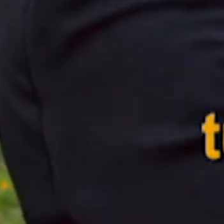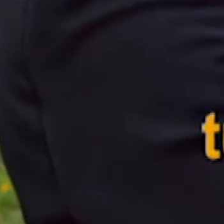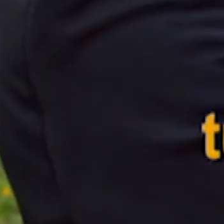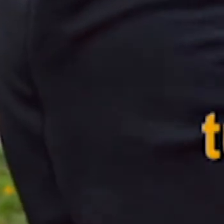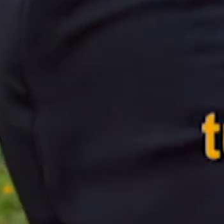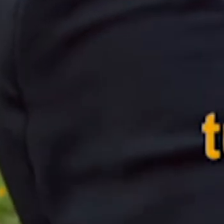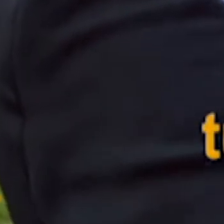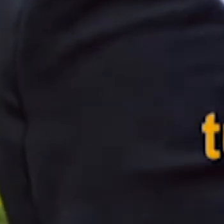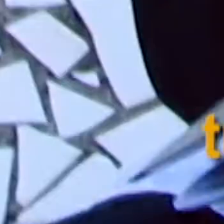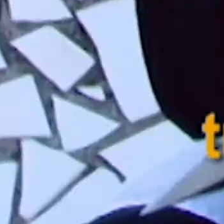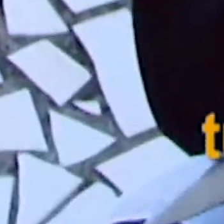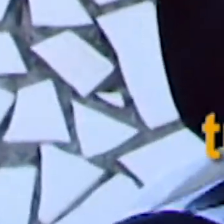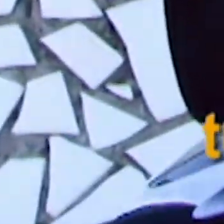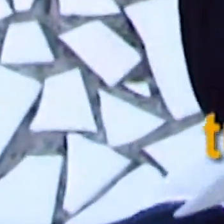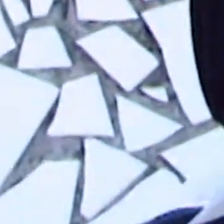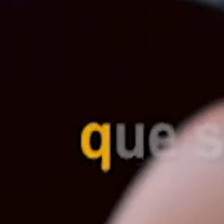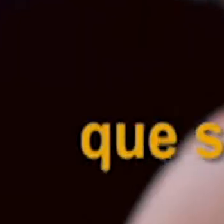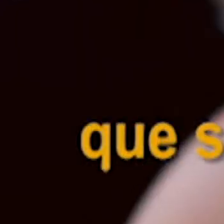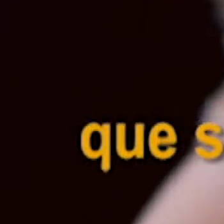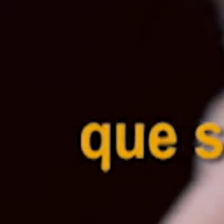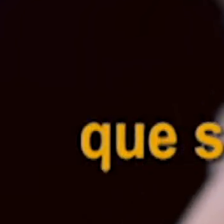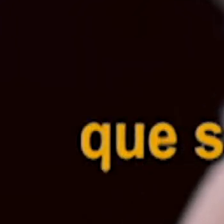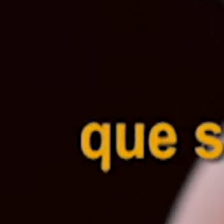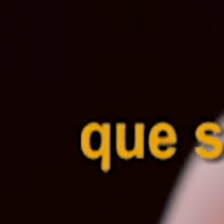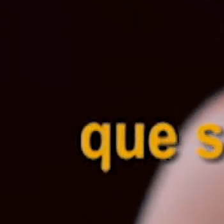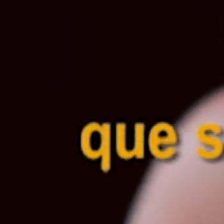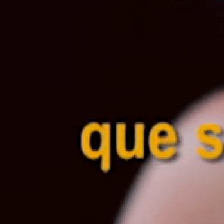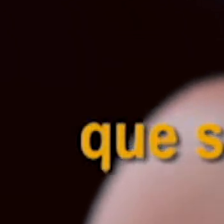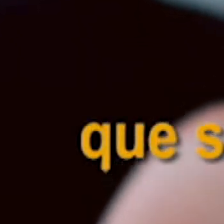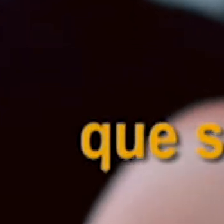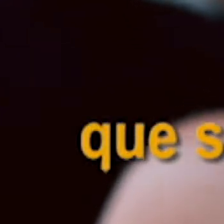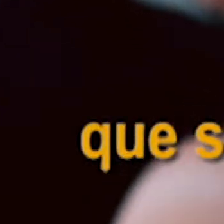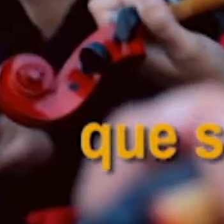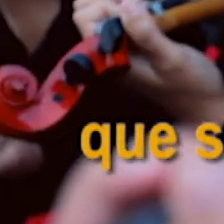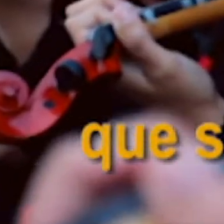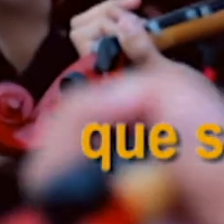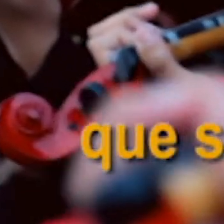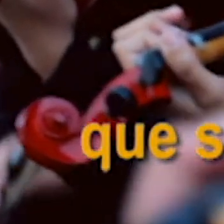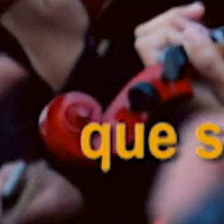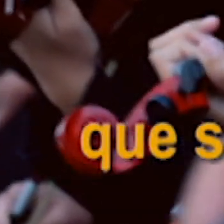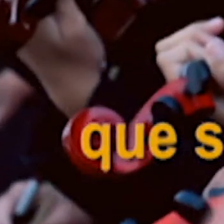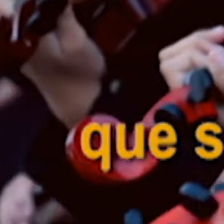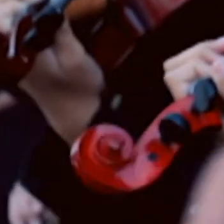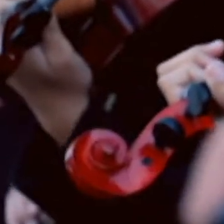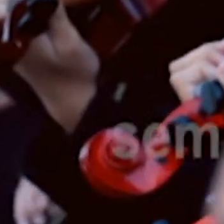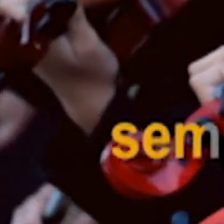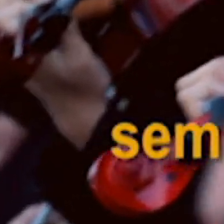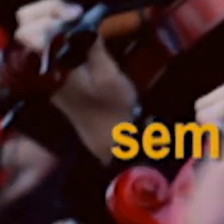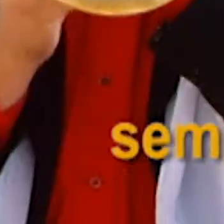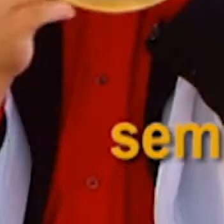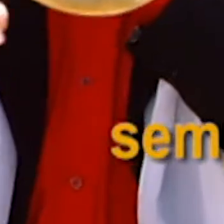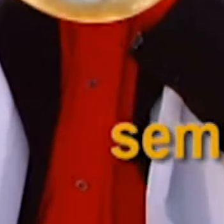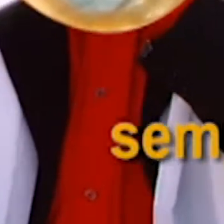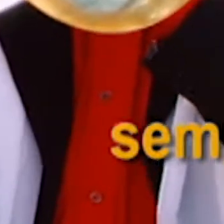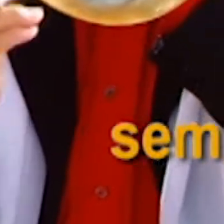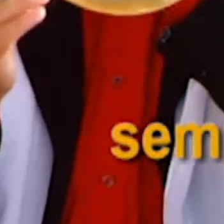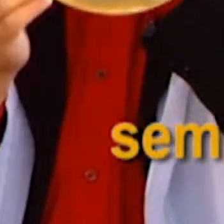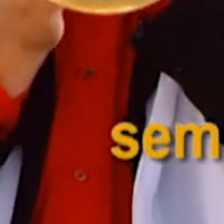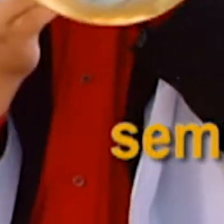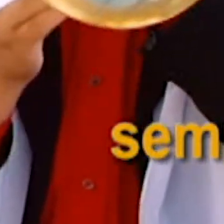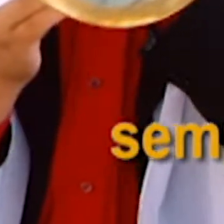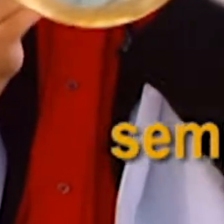teus cidadãos, que são negros, são loiros, morenos, sempre iguais